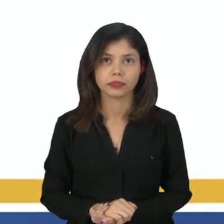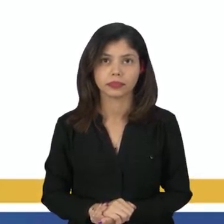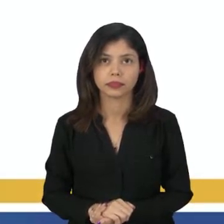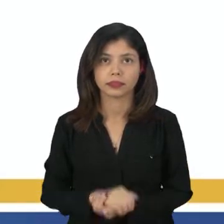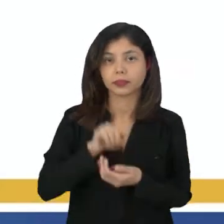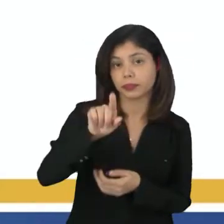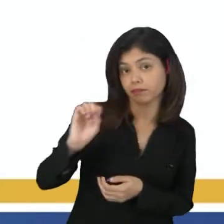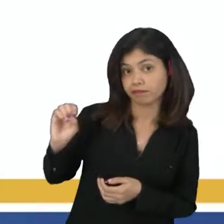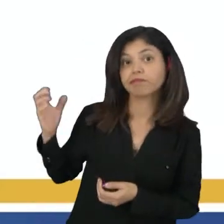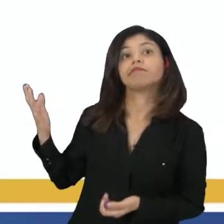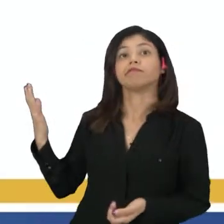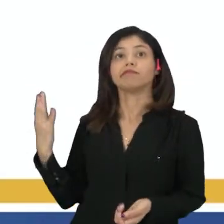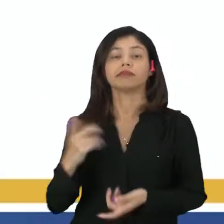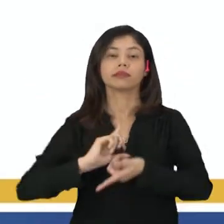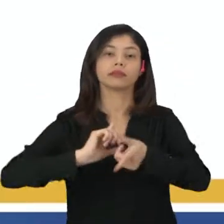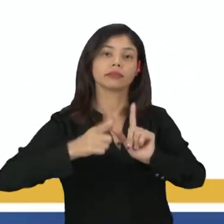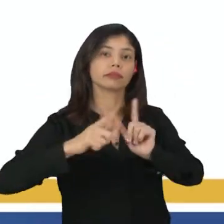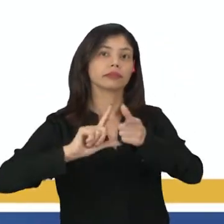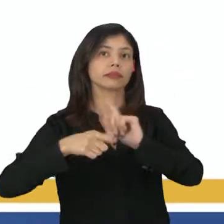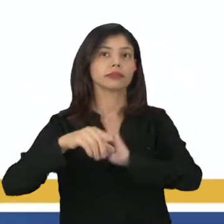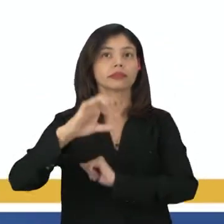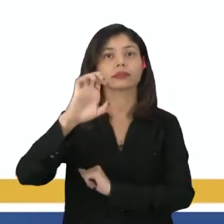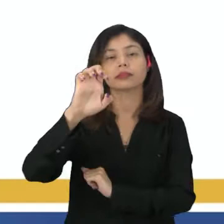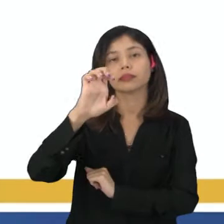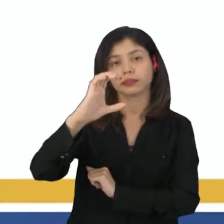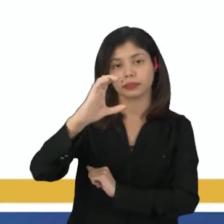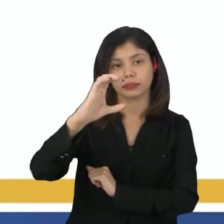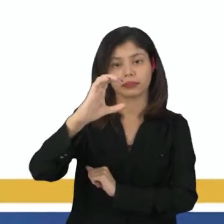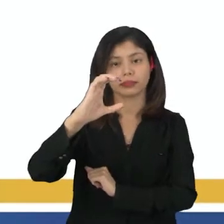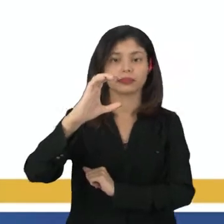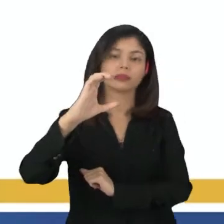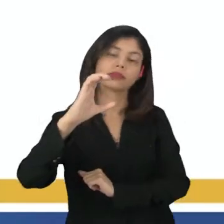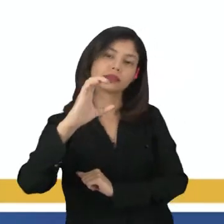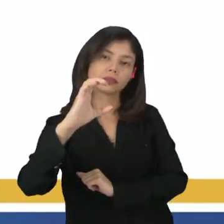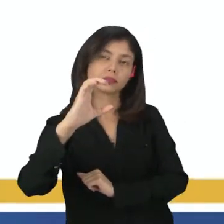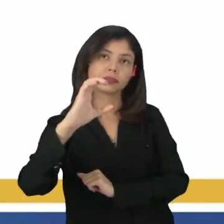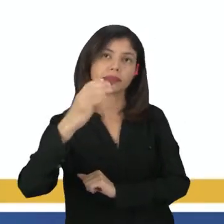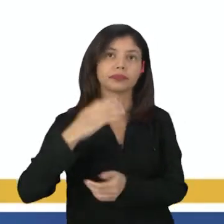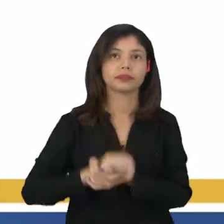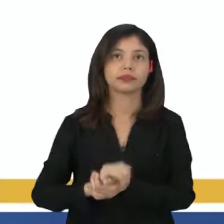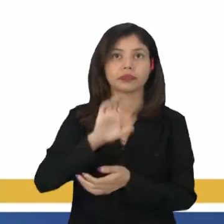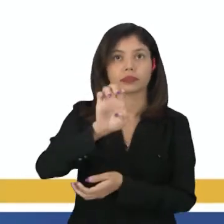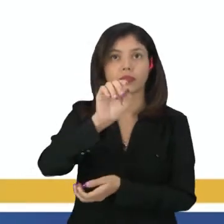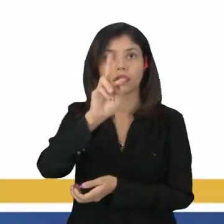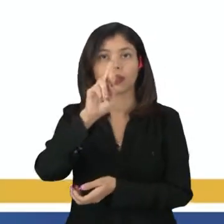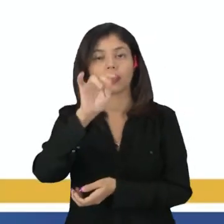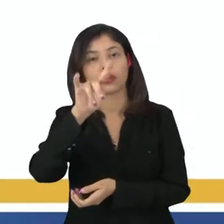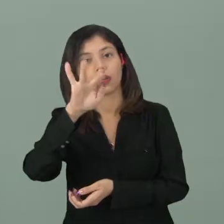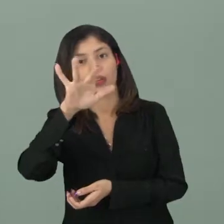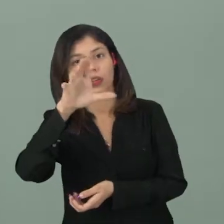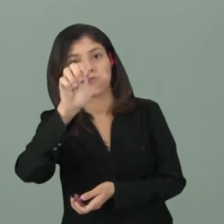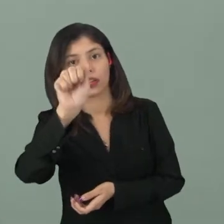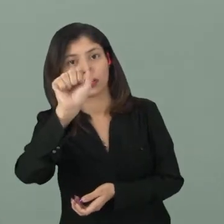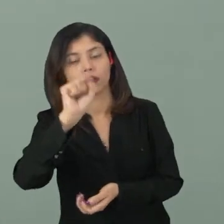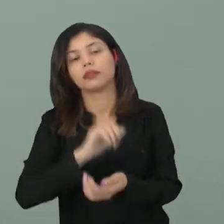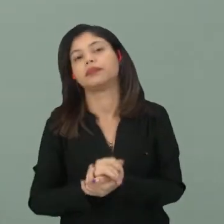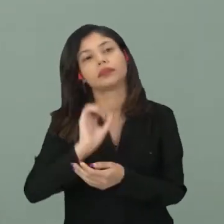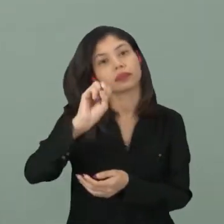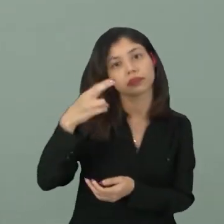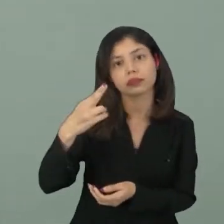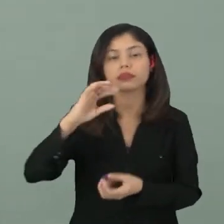Nesse caso, a alternativa correta, pessoal, vai ser célula do tipo eucariótica, ou